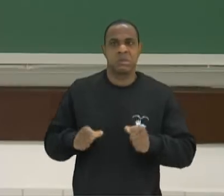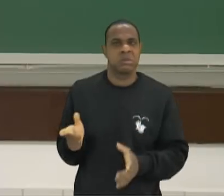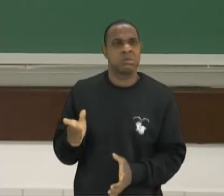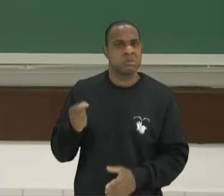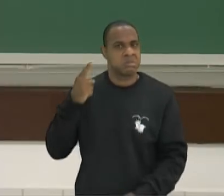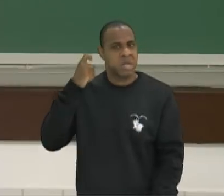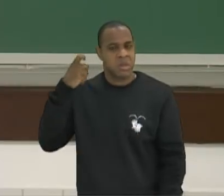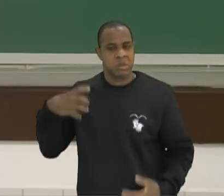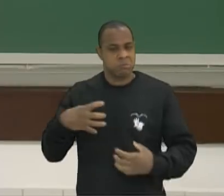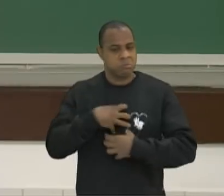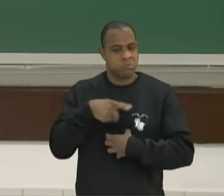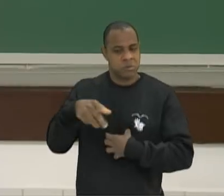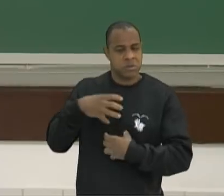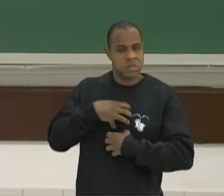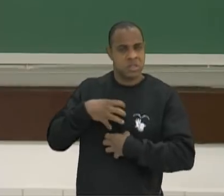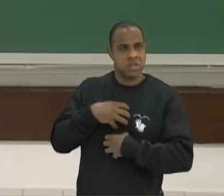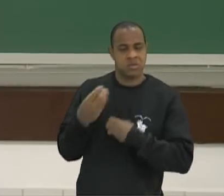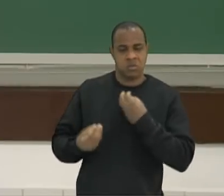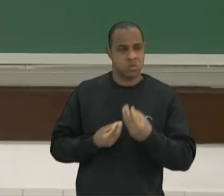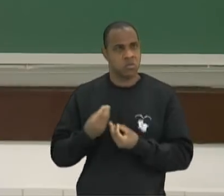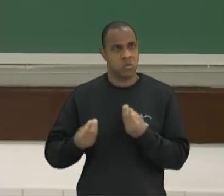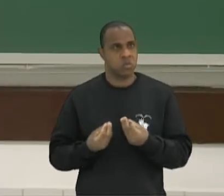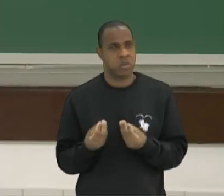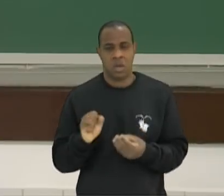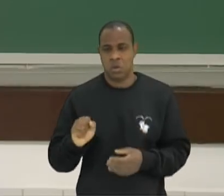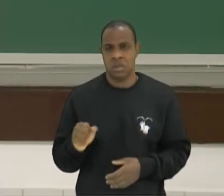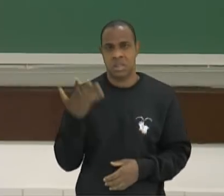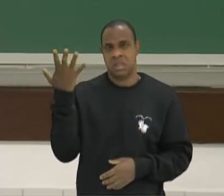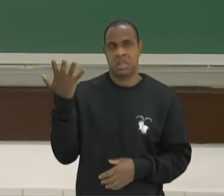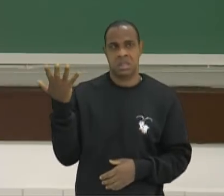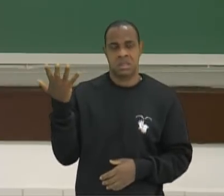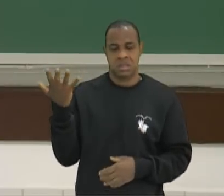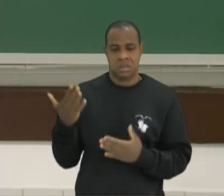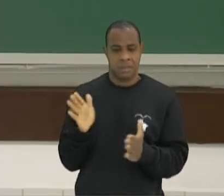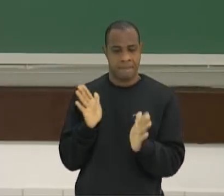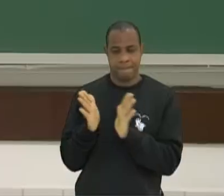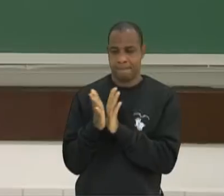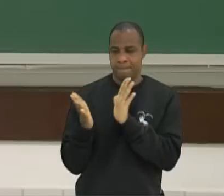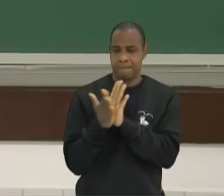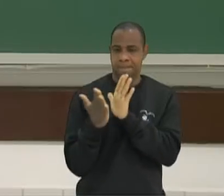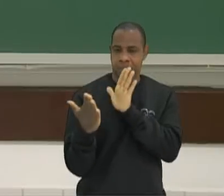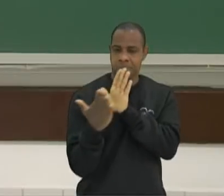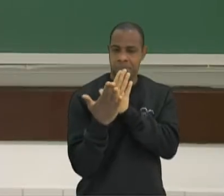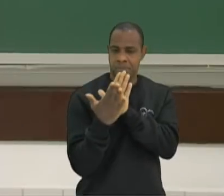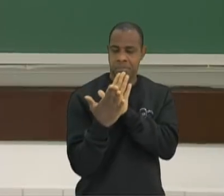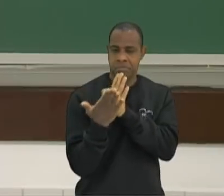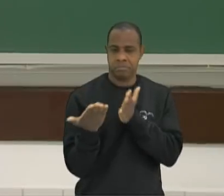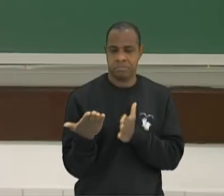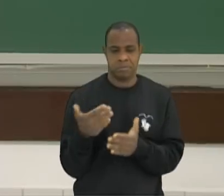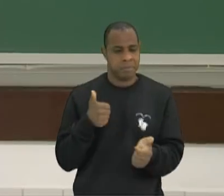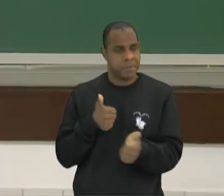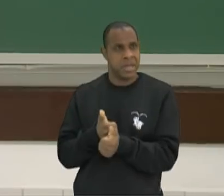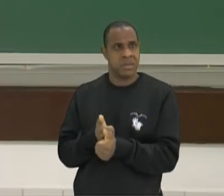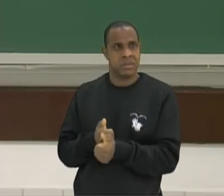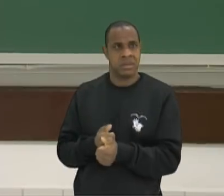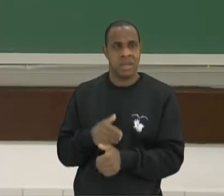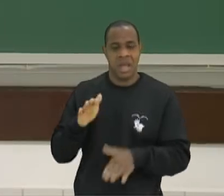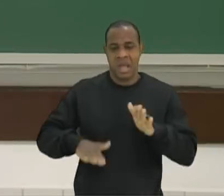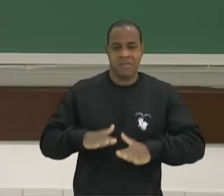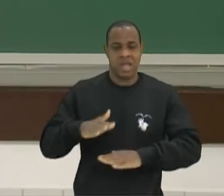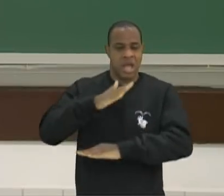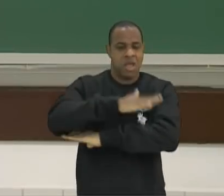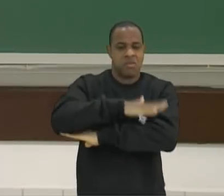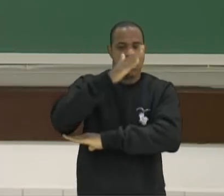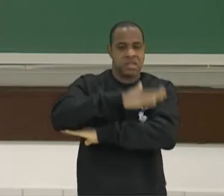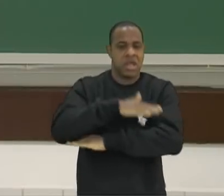esse fenômeno, essa situação ocorreu na sua linha de frente, com o som vindo direto. Às vezes, a janela do fundo